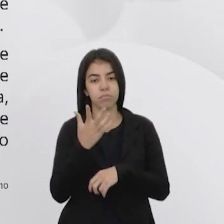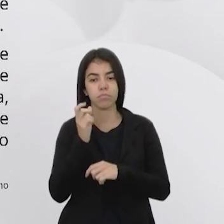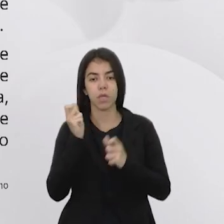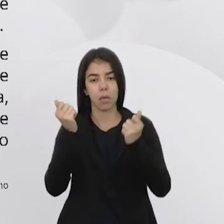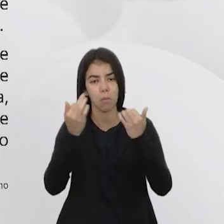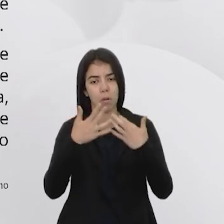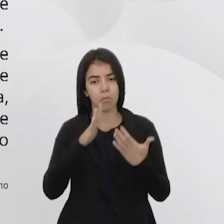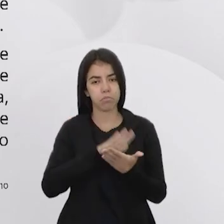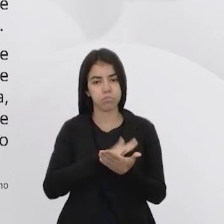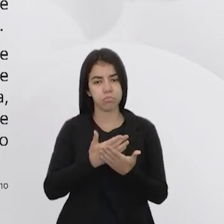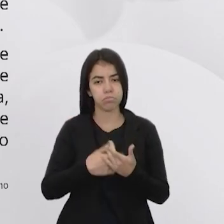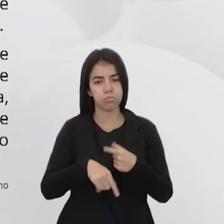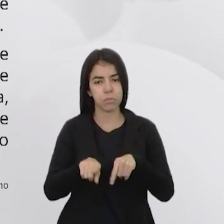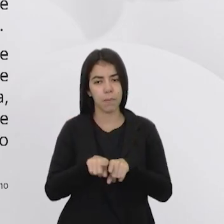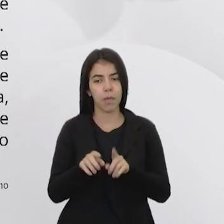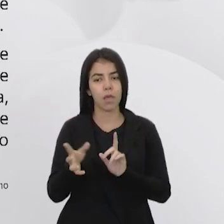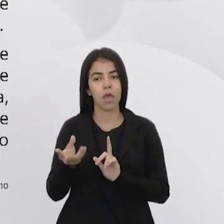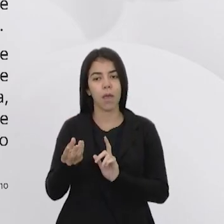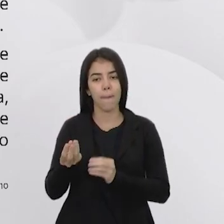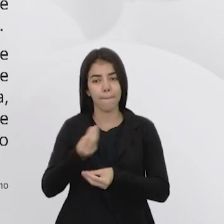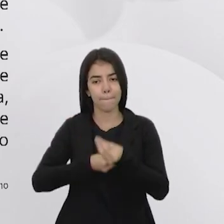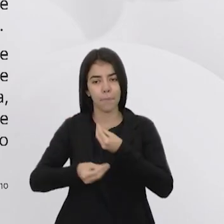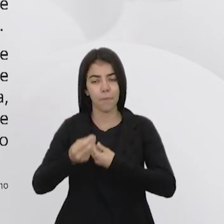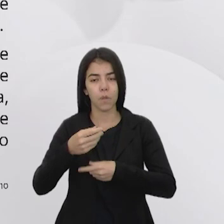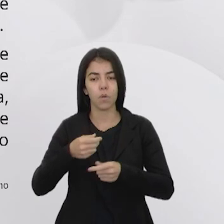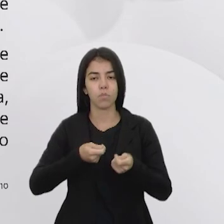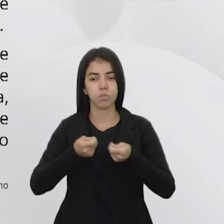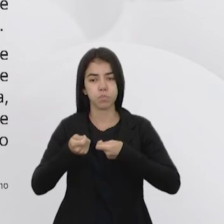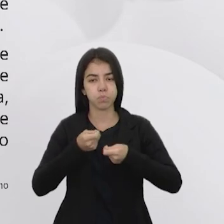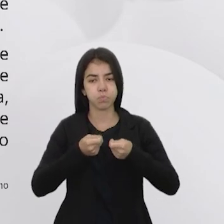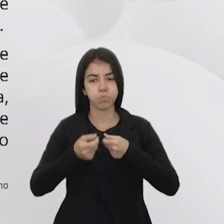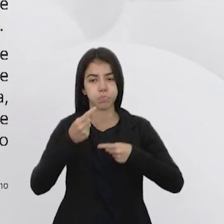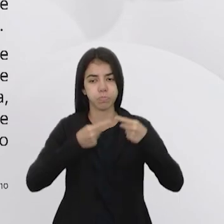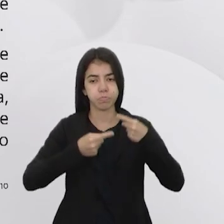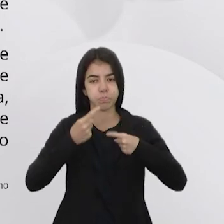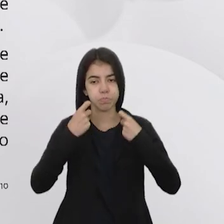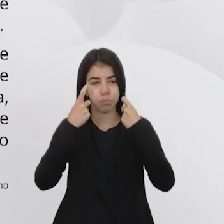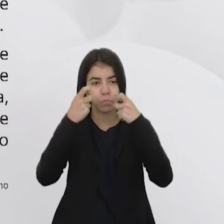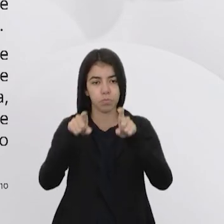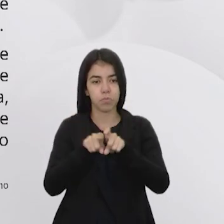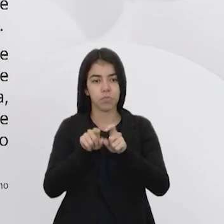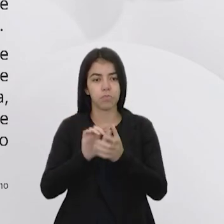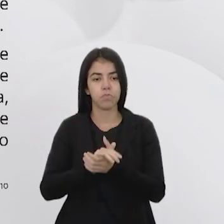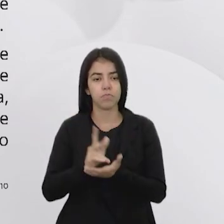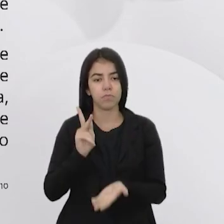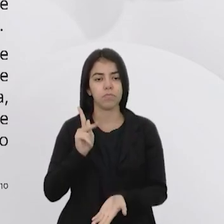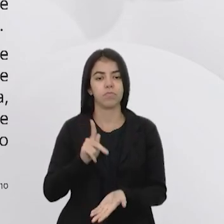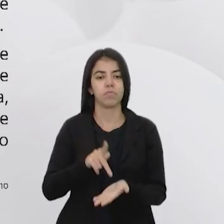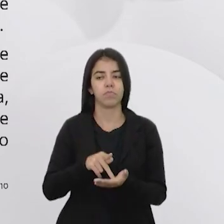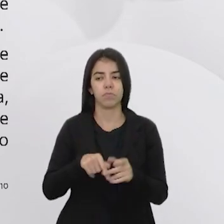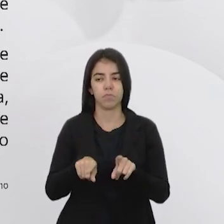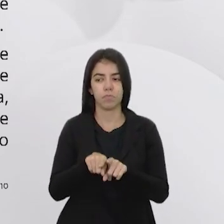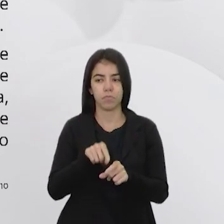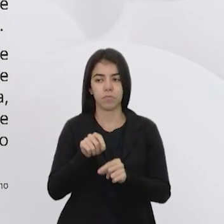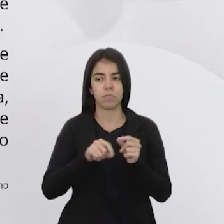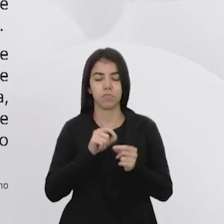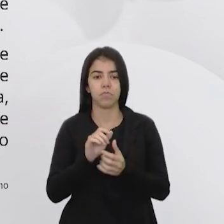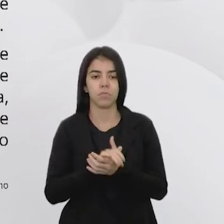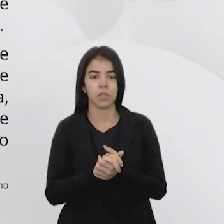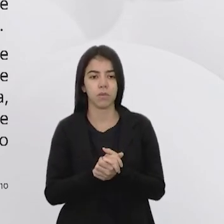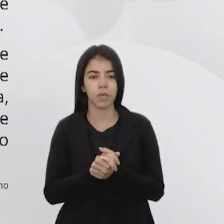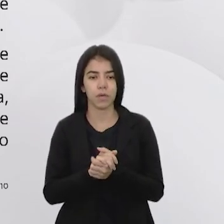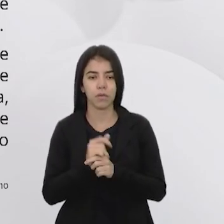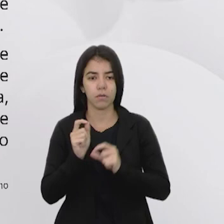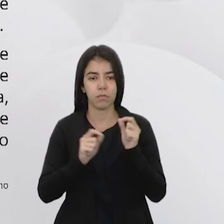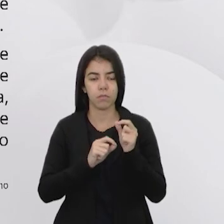explicação, interpretação e intervenção crítica da e na realidade. Nós temos como competência utilizar diferentes